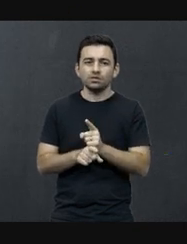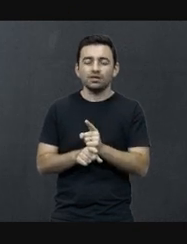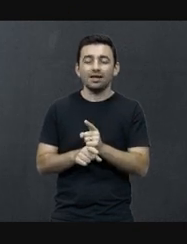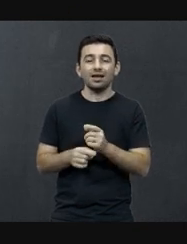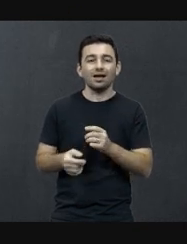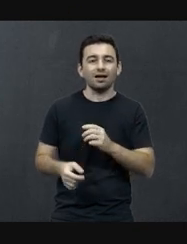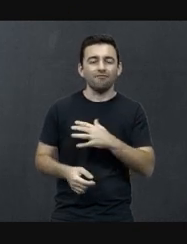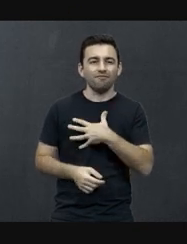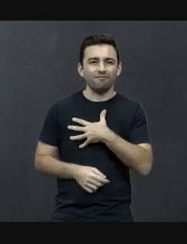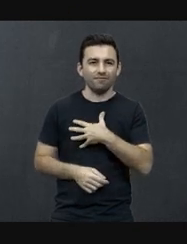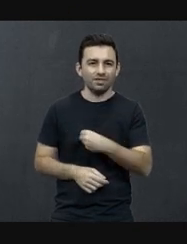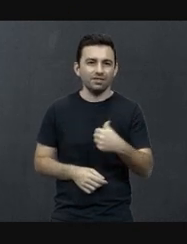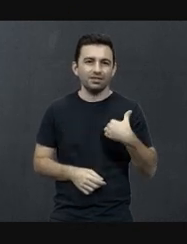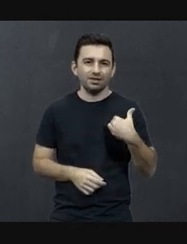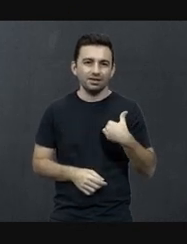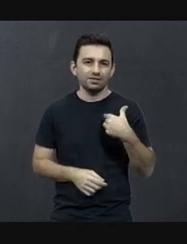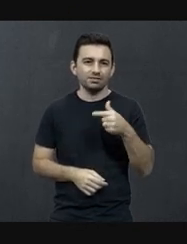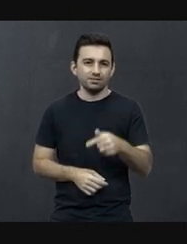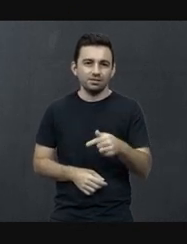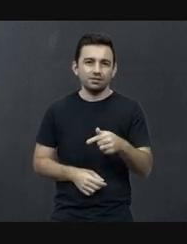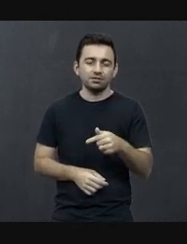imagem, obrigado pela imagem,